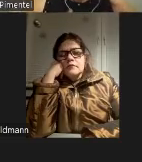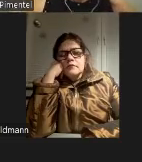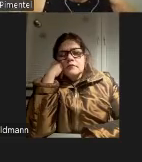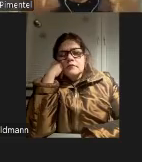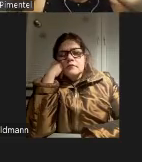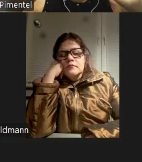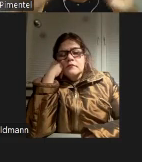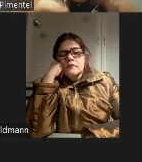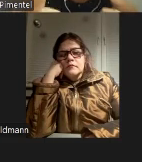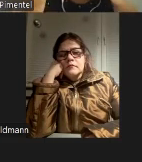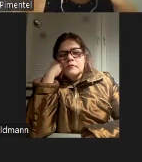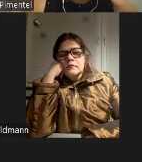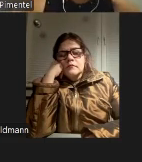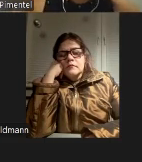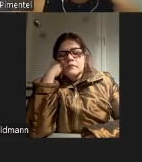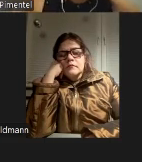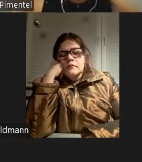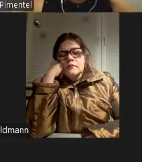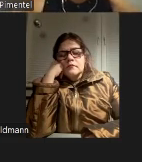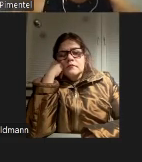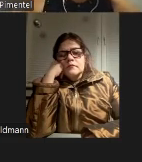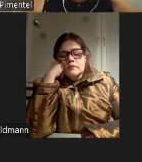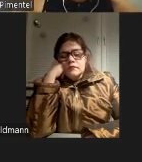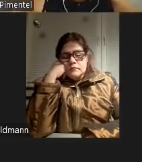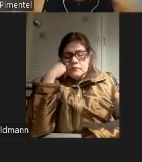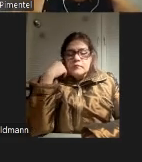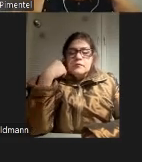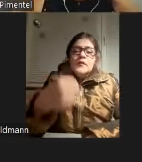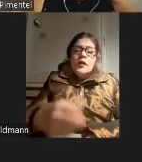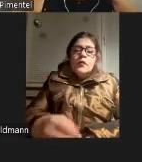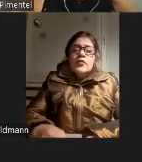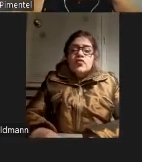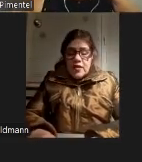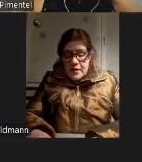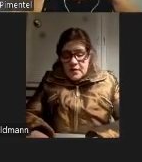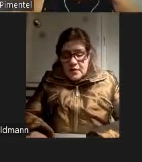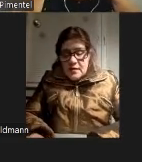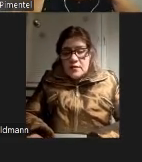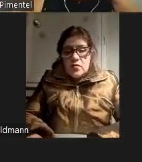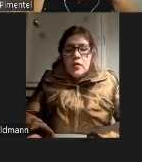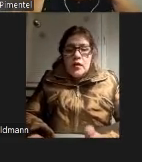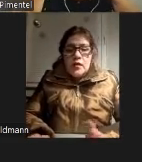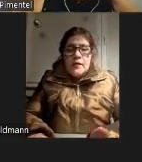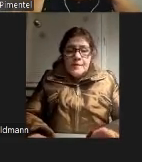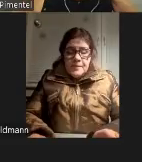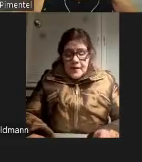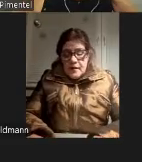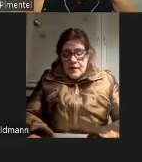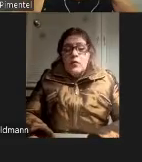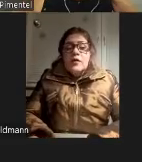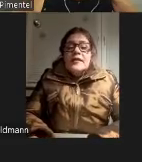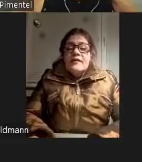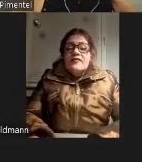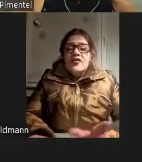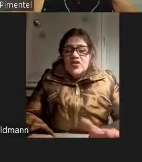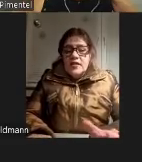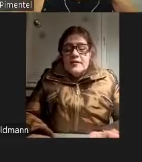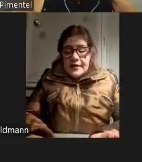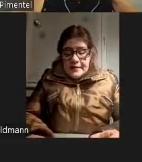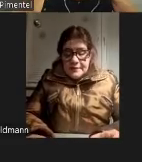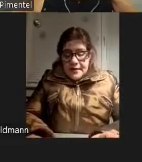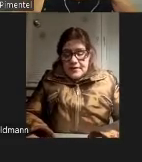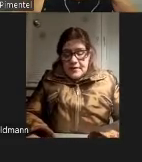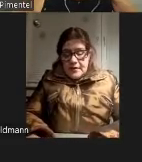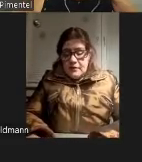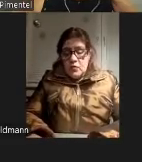né? Então, vou lhe dar a voz de fala aí, por favor, prima. Então, é justamente isso, que quando essa faxina,